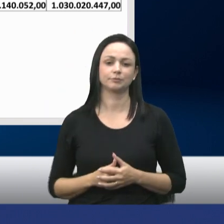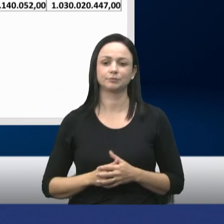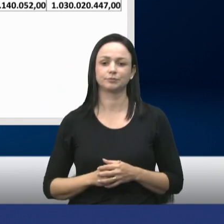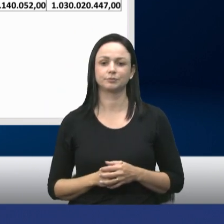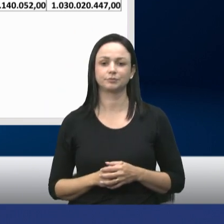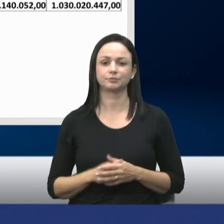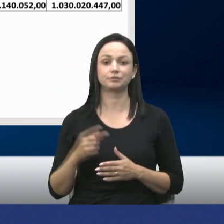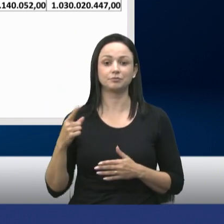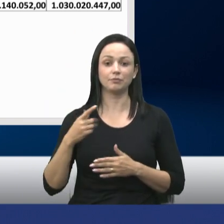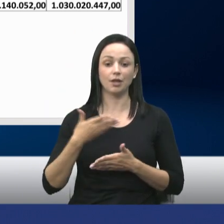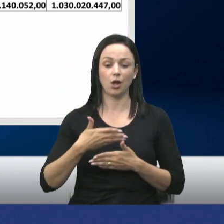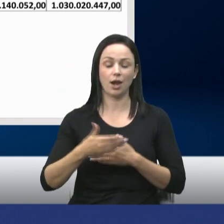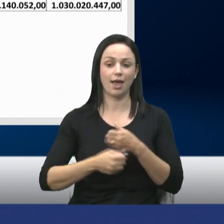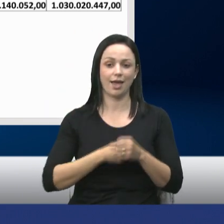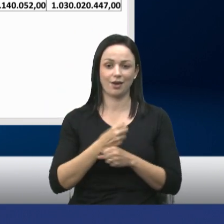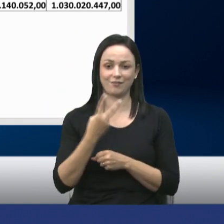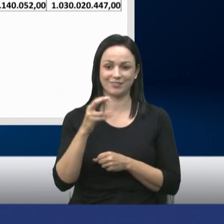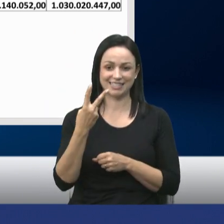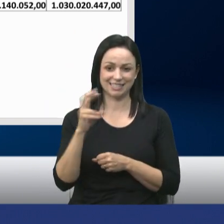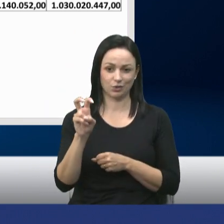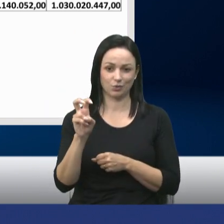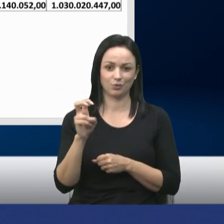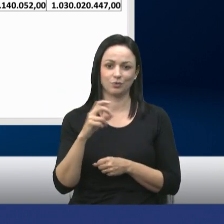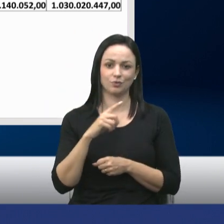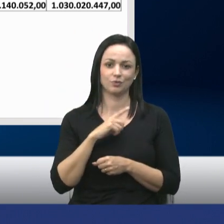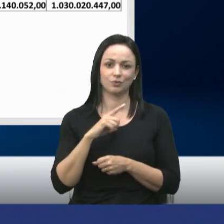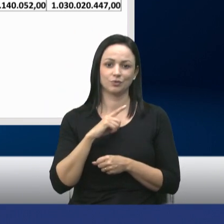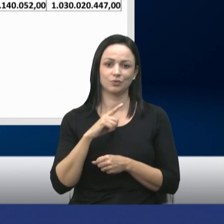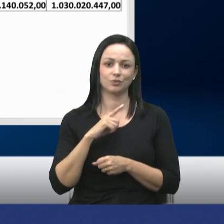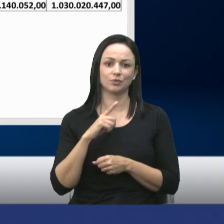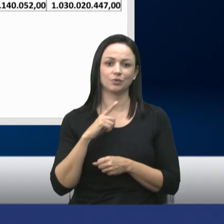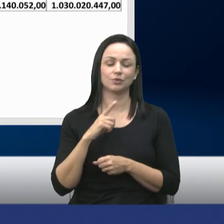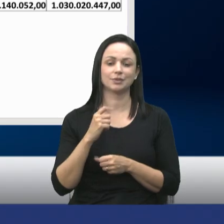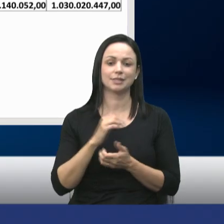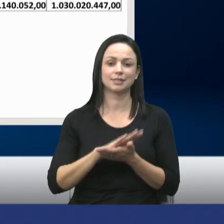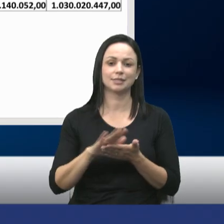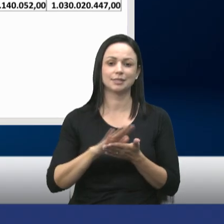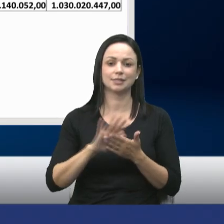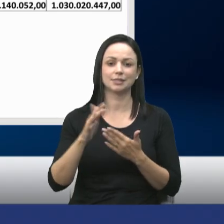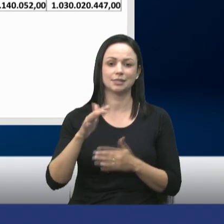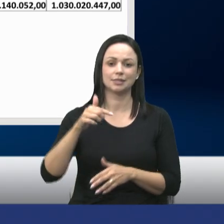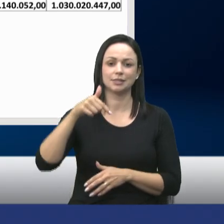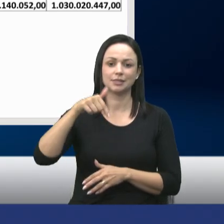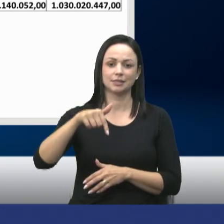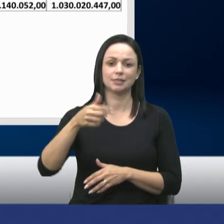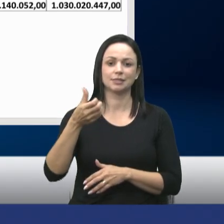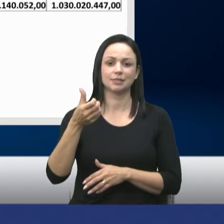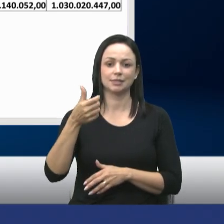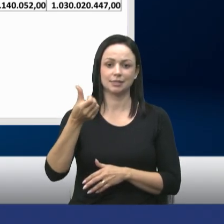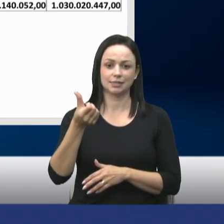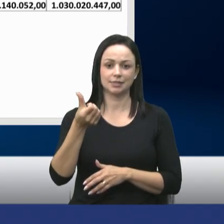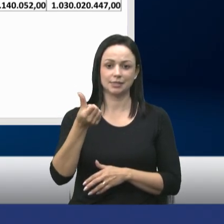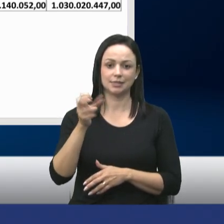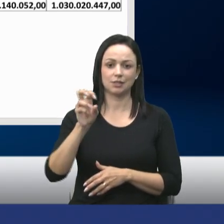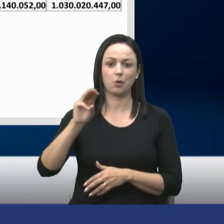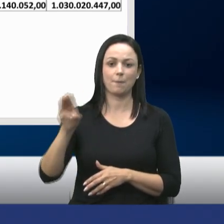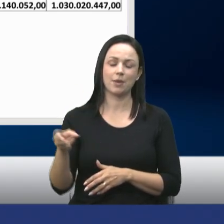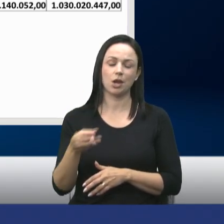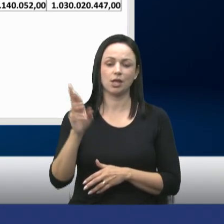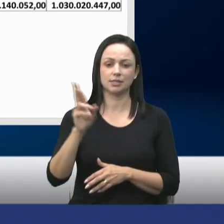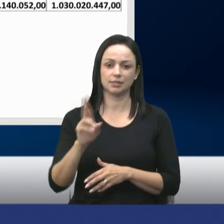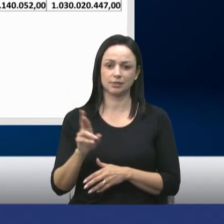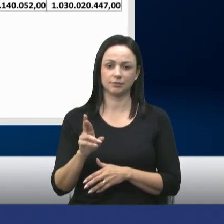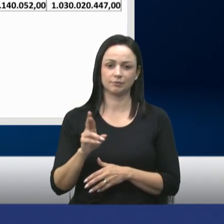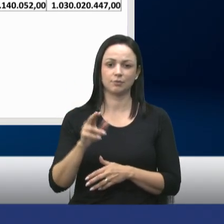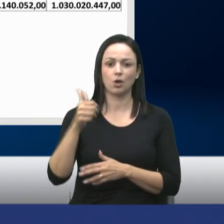Para esse ano, nós temos uma despesa estimada de 765 milhões de reais,